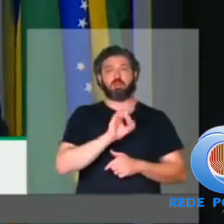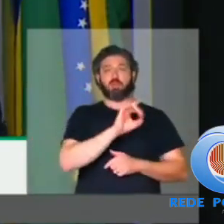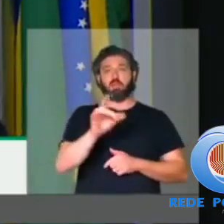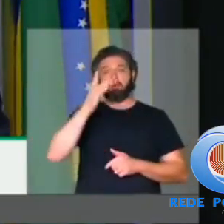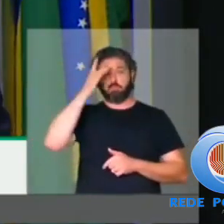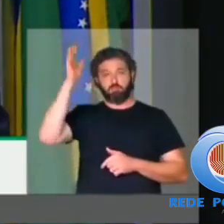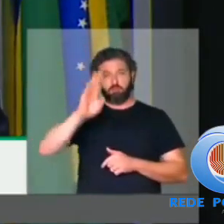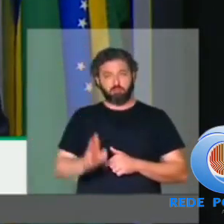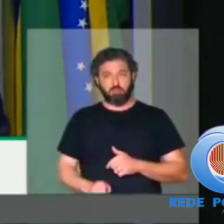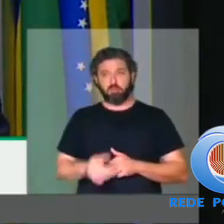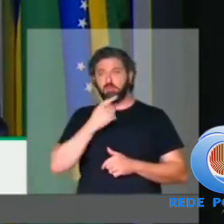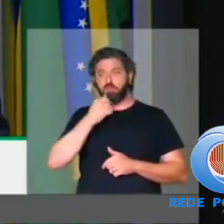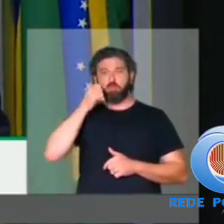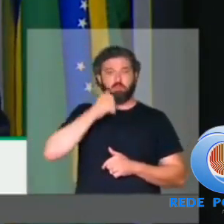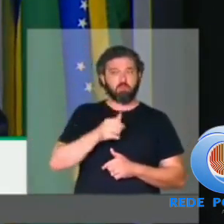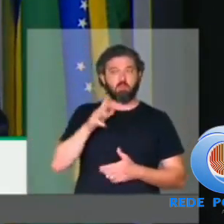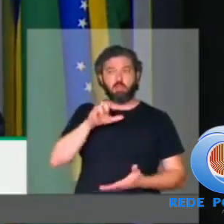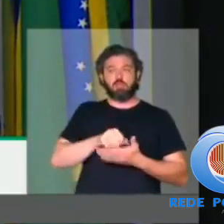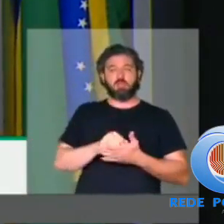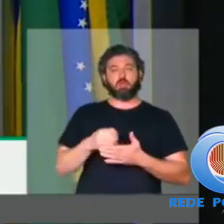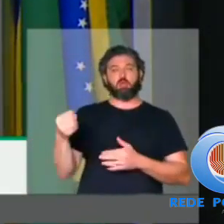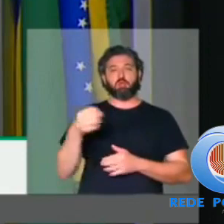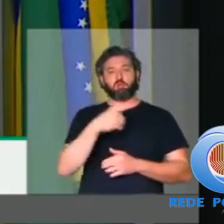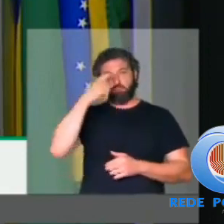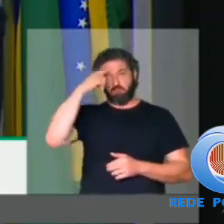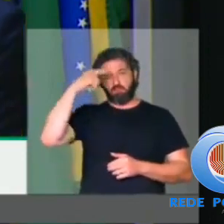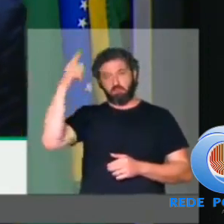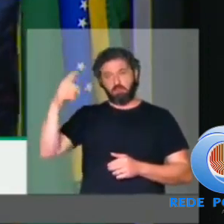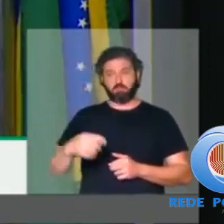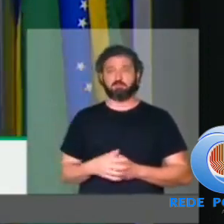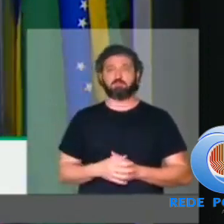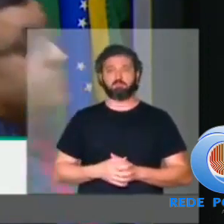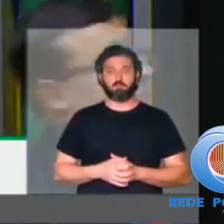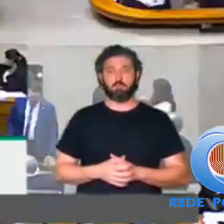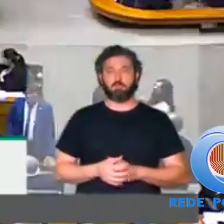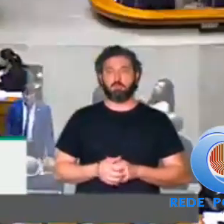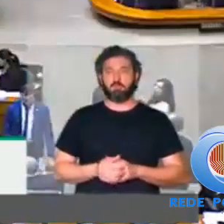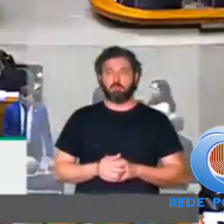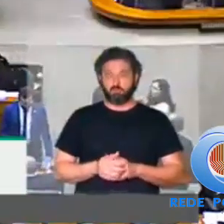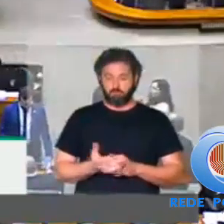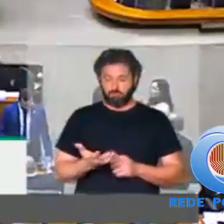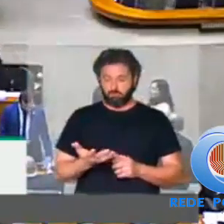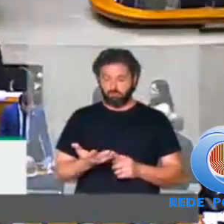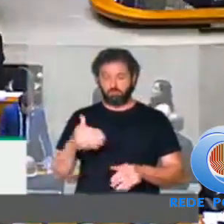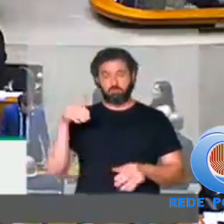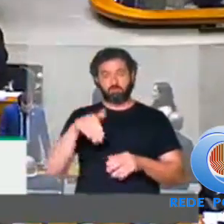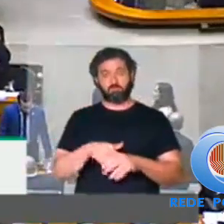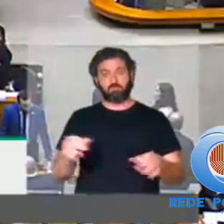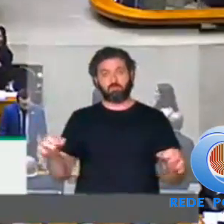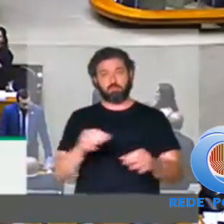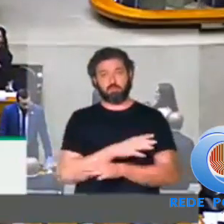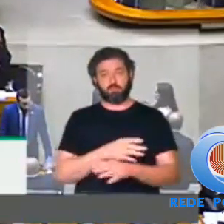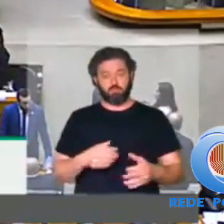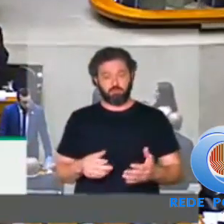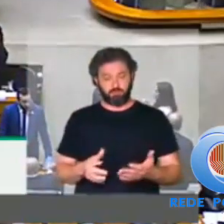brasileiro e para cada brasileira construir um Brasil de novas ideias. Está encerrada a votação.